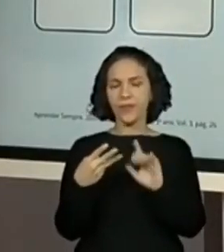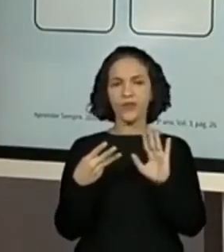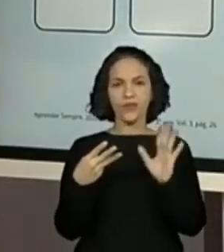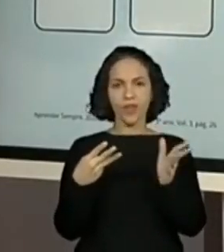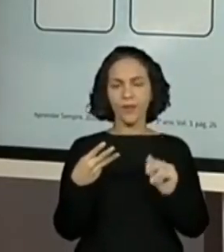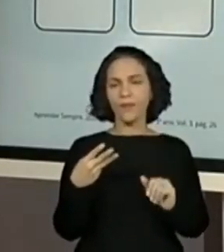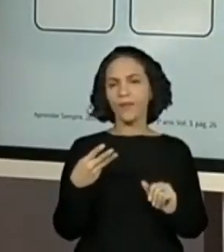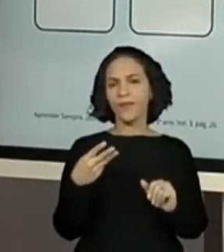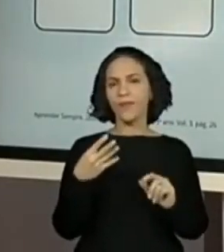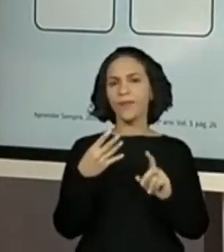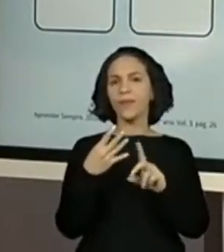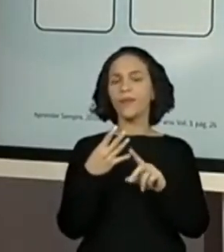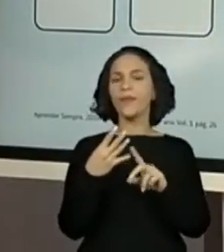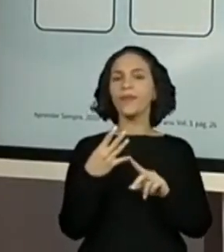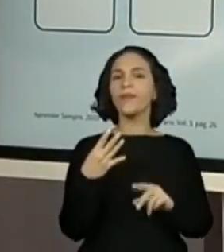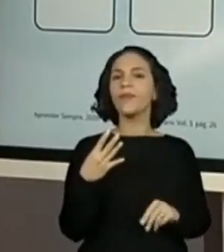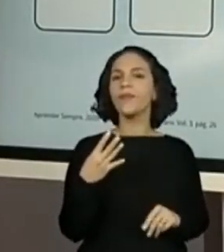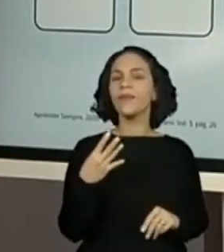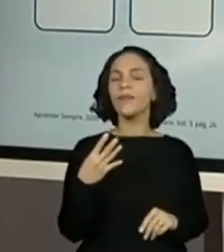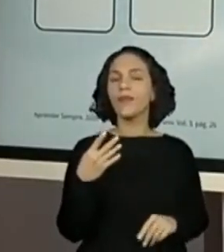55 e agora